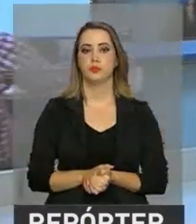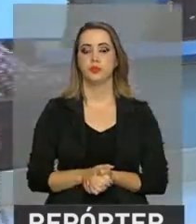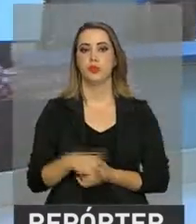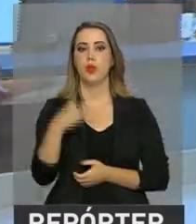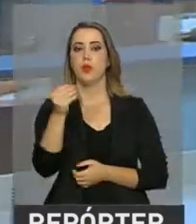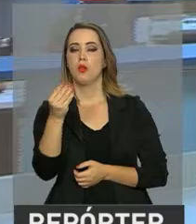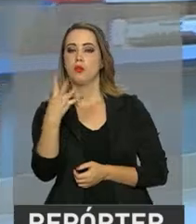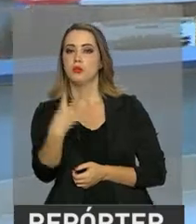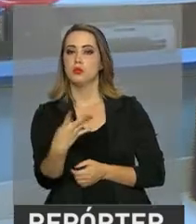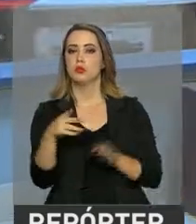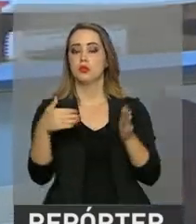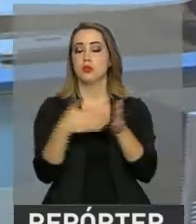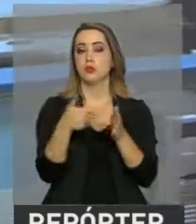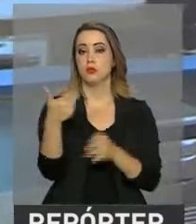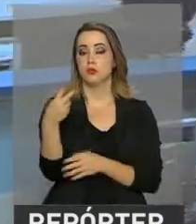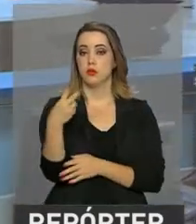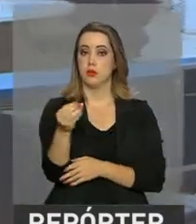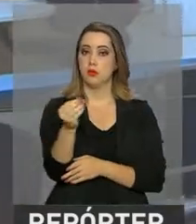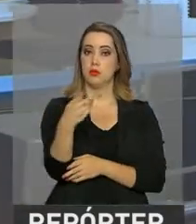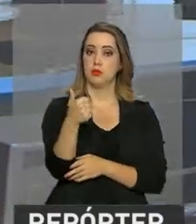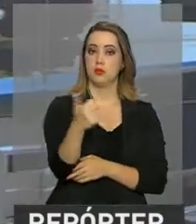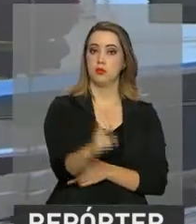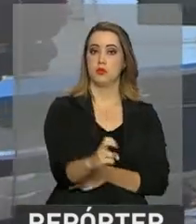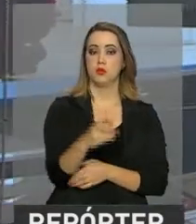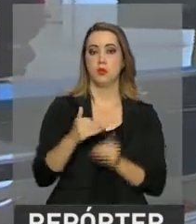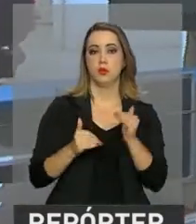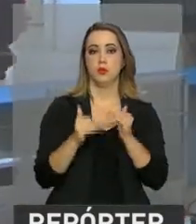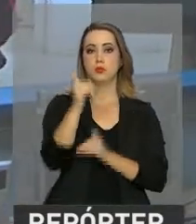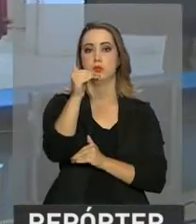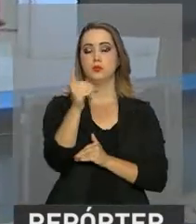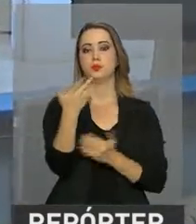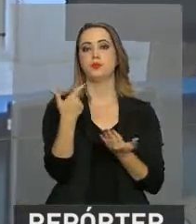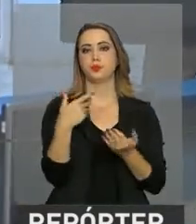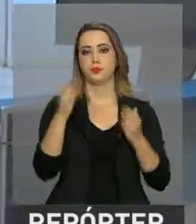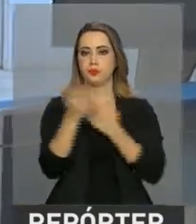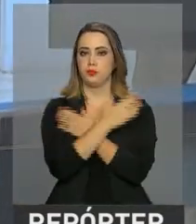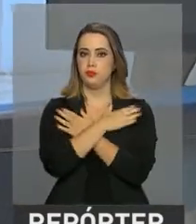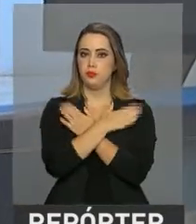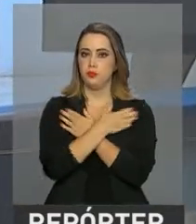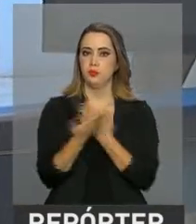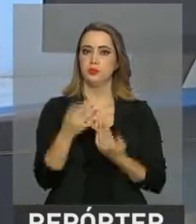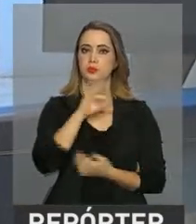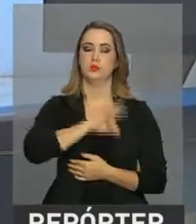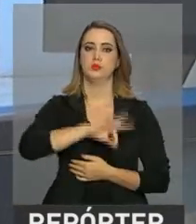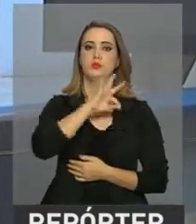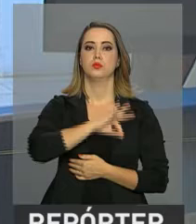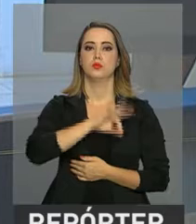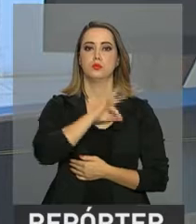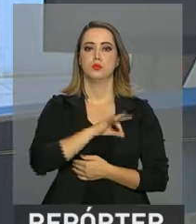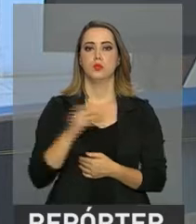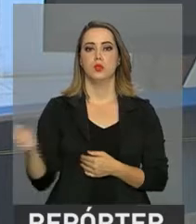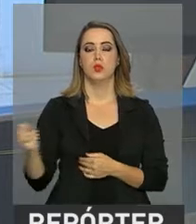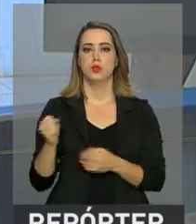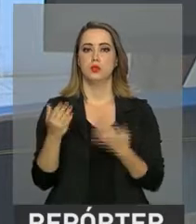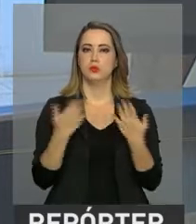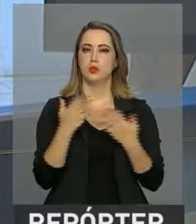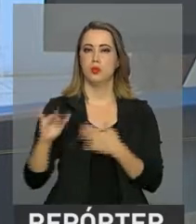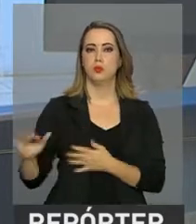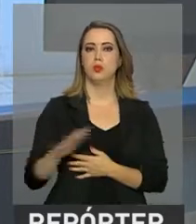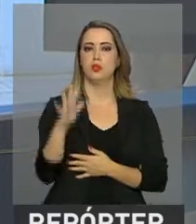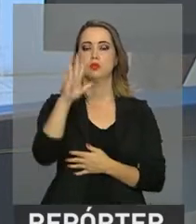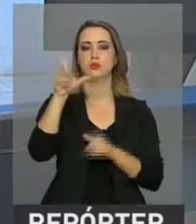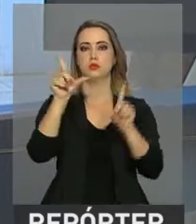2014 e 2015 o desemprego aumentou no país ea renda real da população corrigida pela inflação caiu